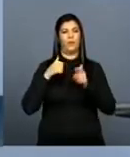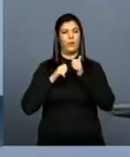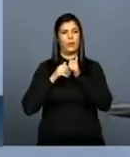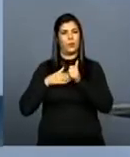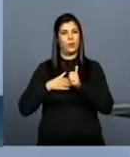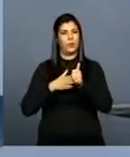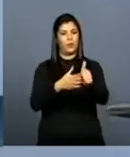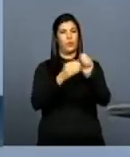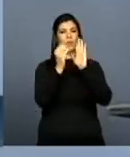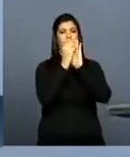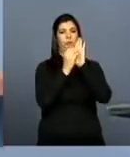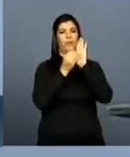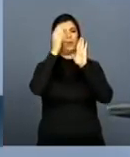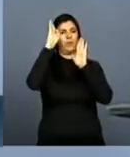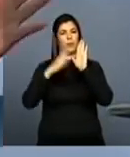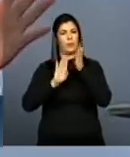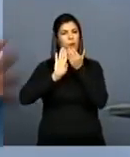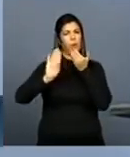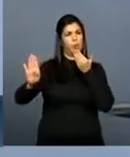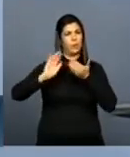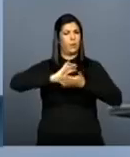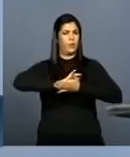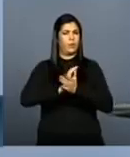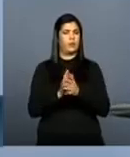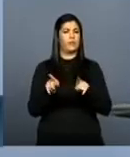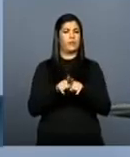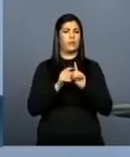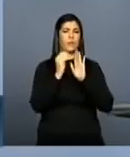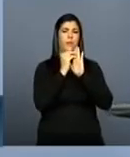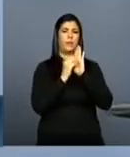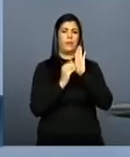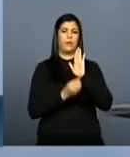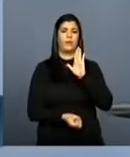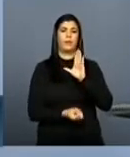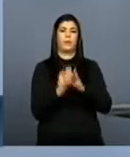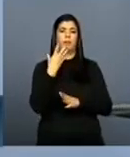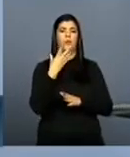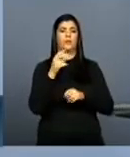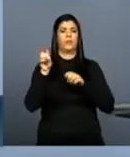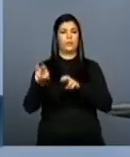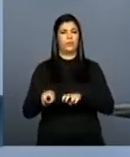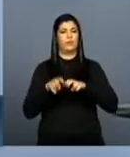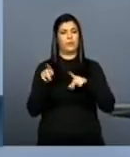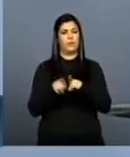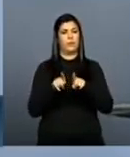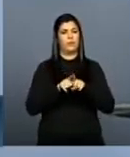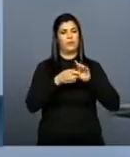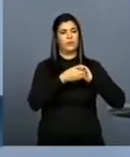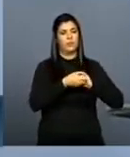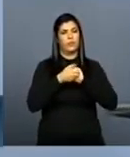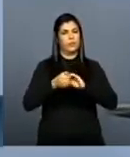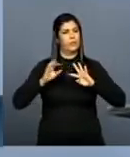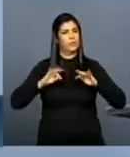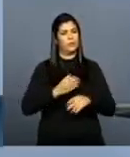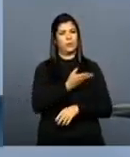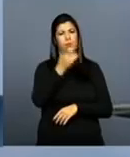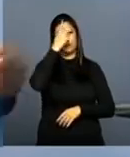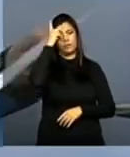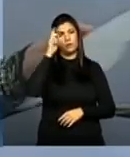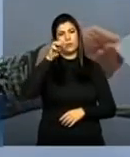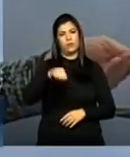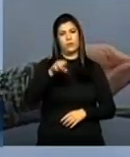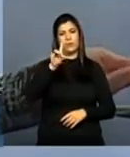do Brasil Sem Miséria, no MDS, a pauta de inclusão produtiva rural. Cumprimentar todos aqui do MDS,